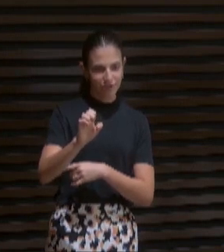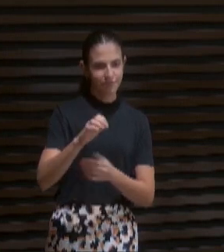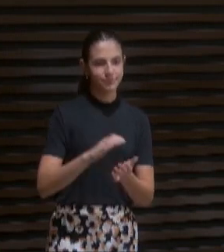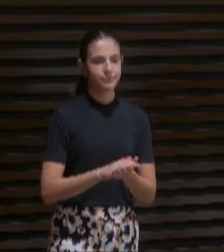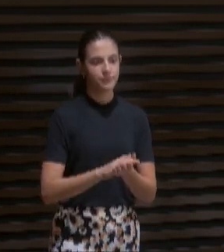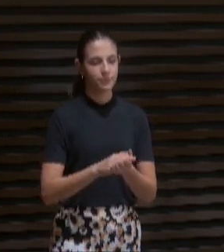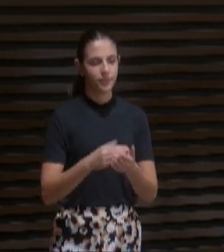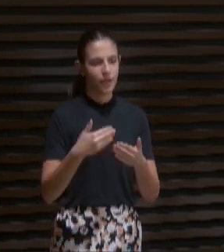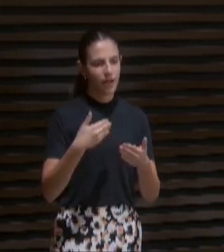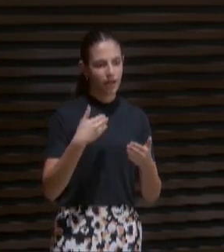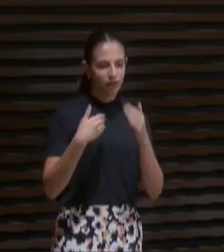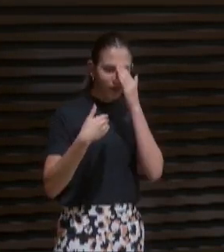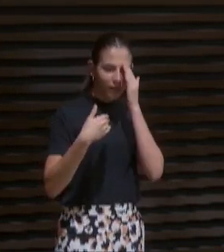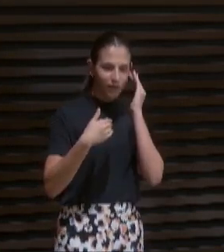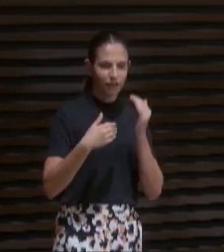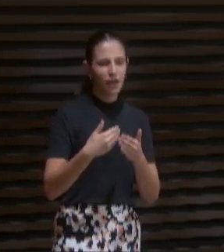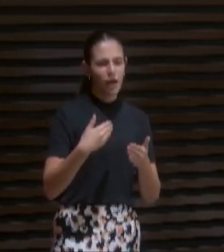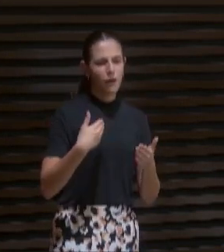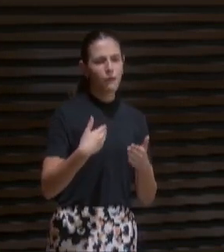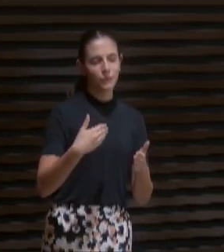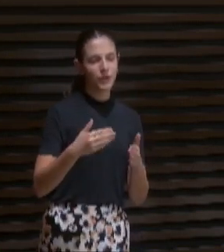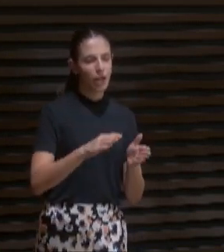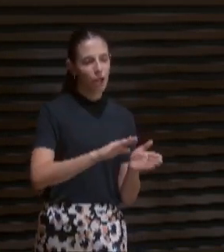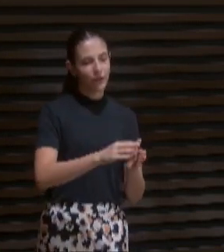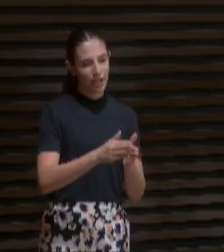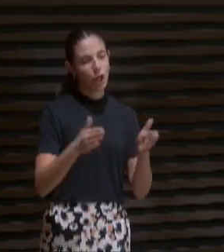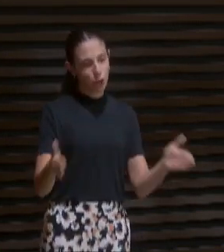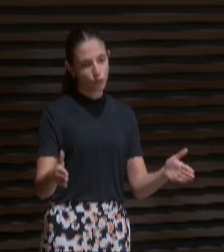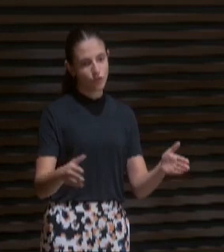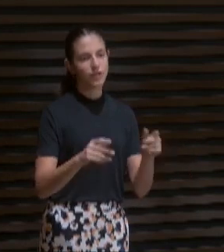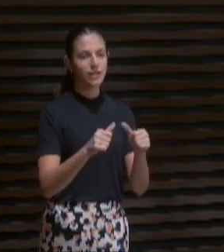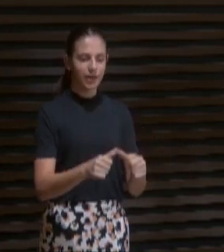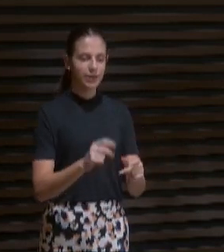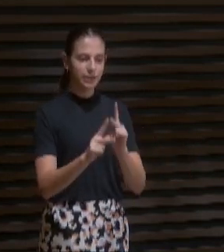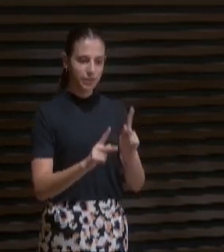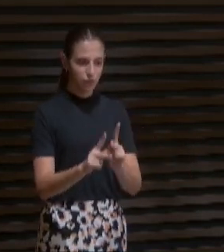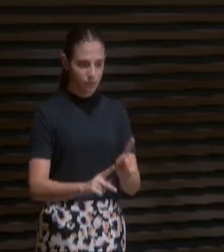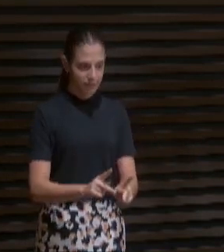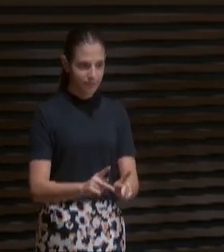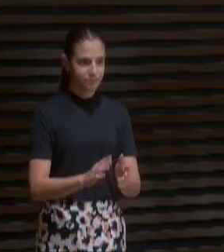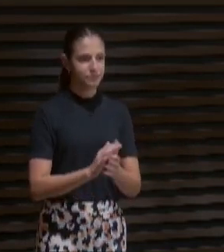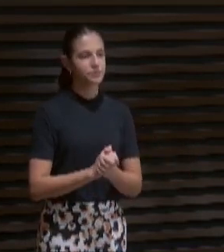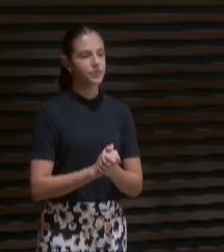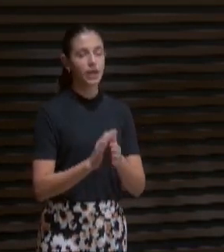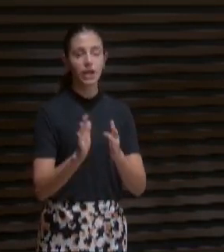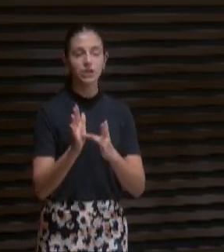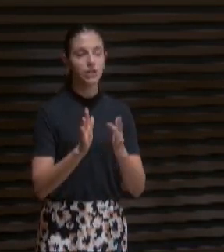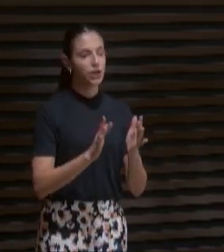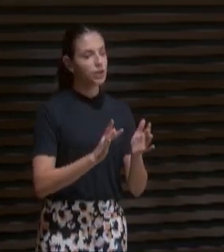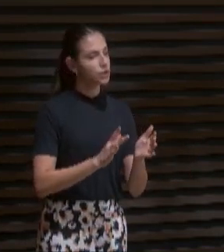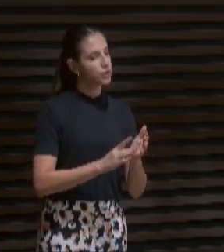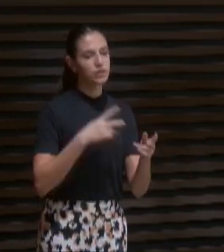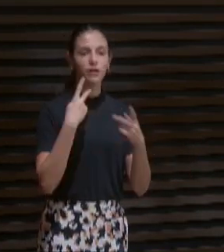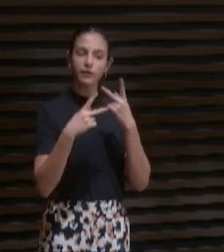Foge dessa gente. Ele não disse que é para aceitar, é